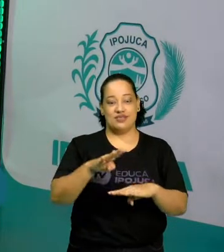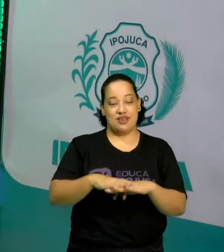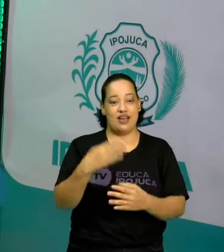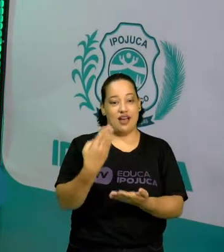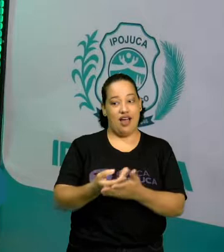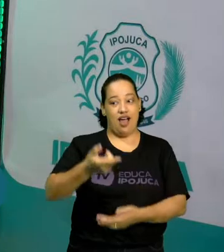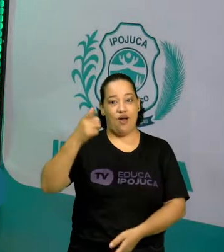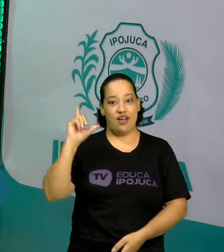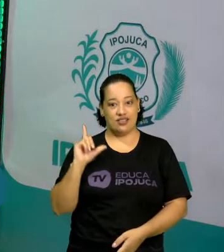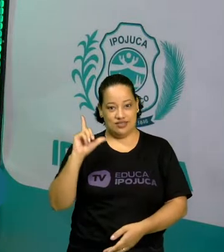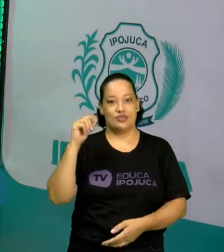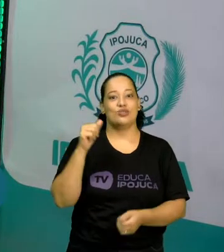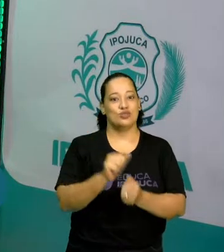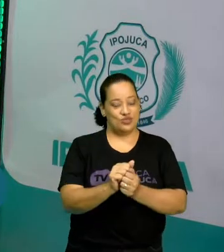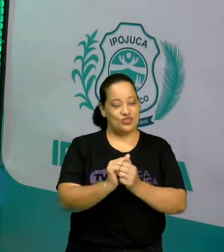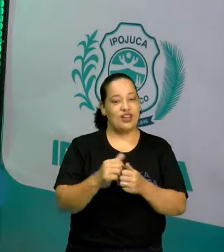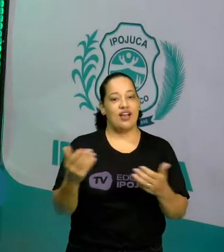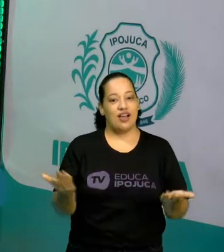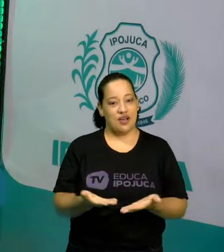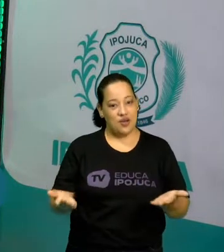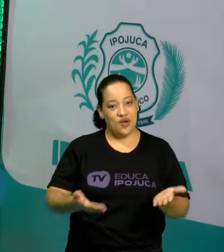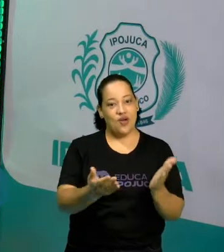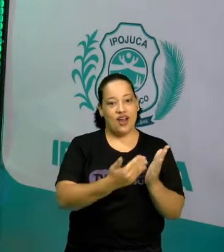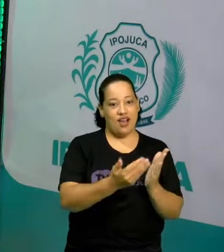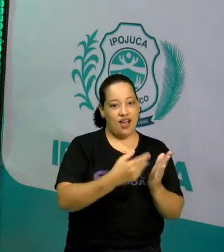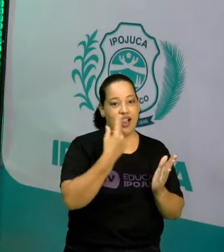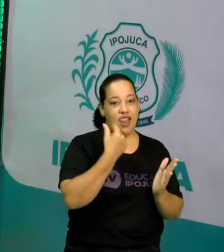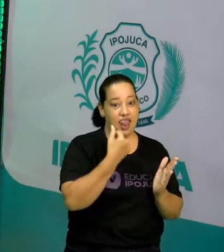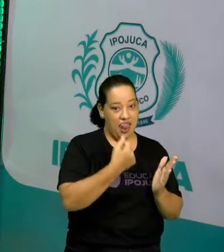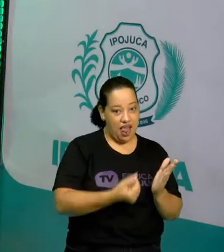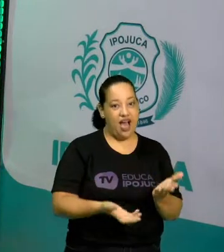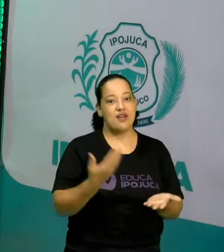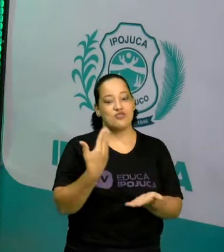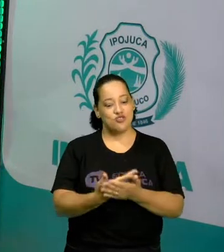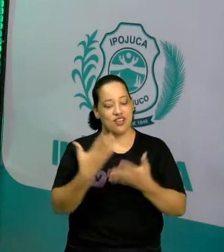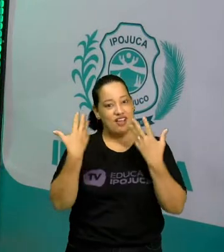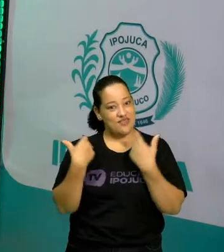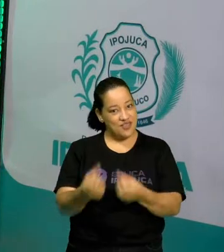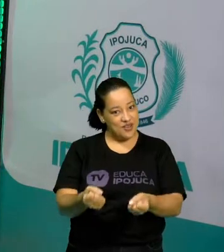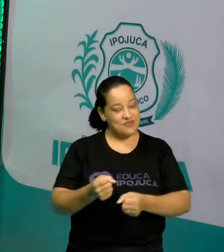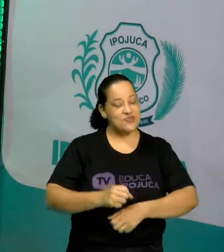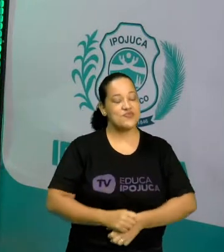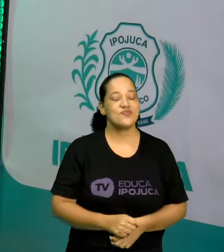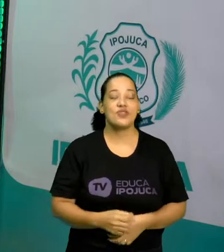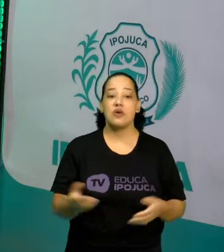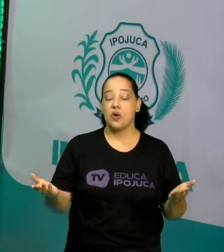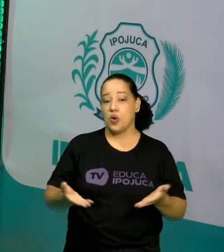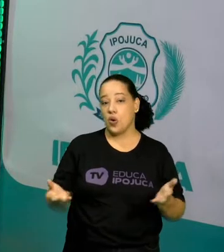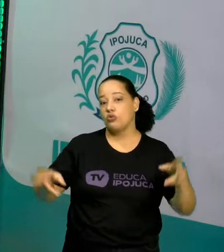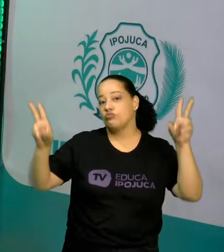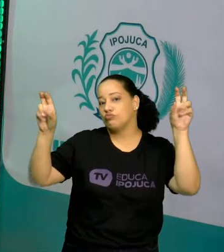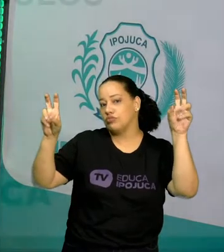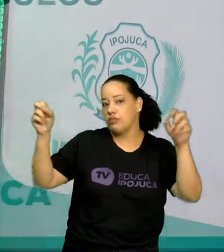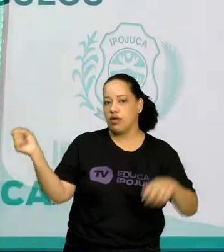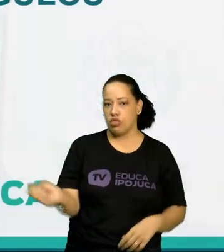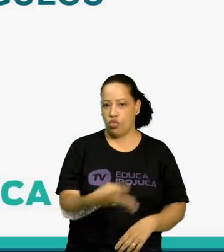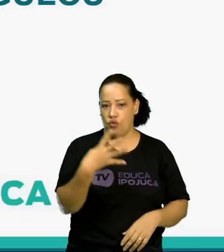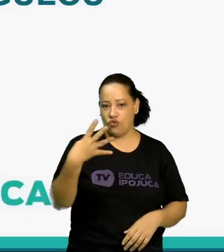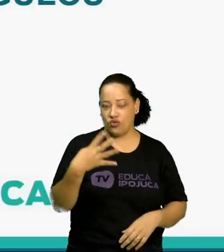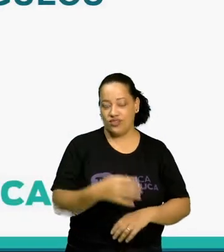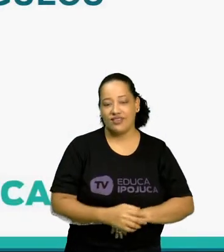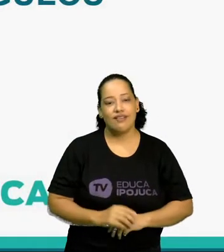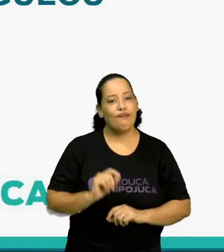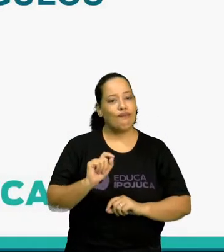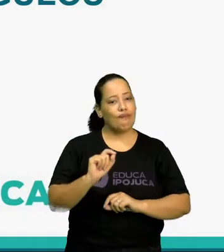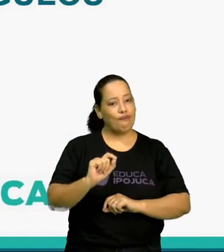perca tempo novamente. Pegue seu caderno, seu lápis e vamos estudar. Hoje o assunto é novo. Vamos